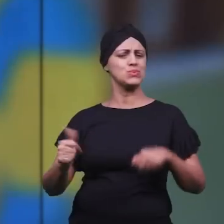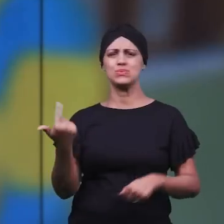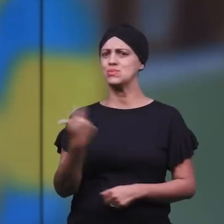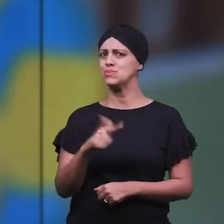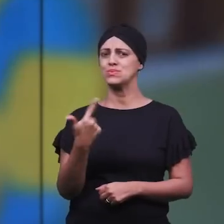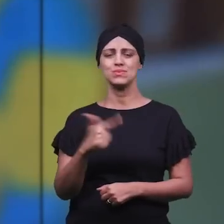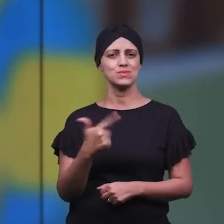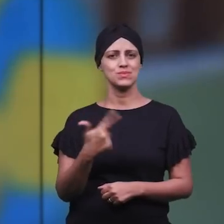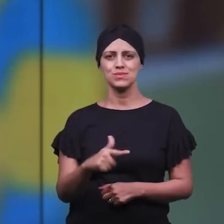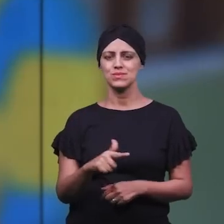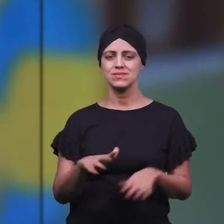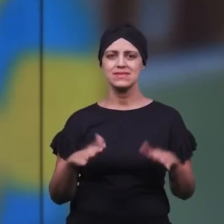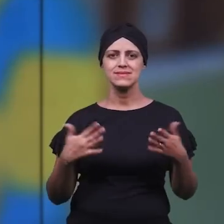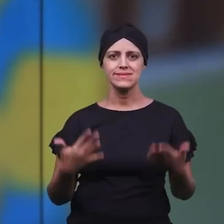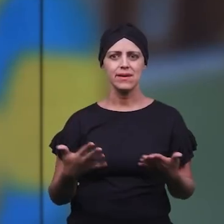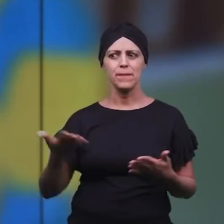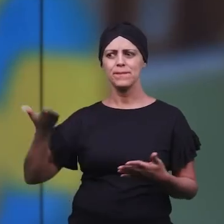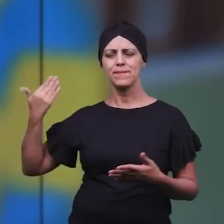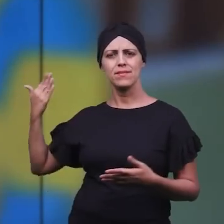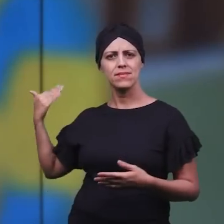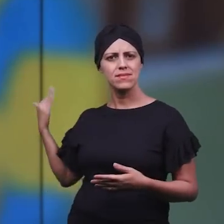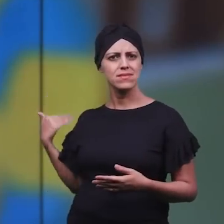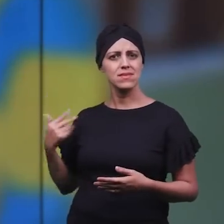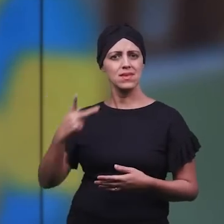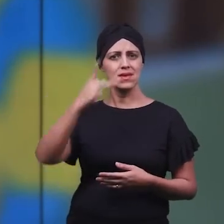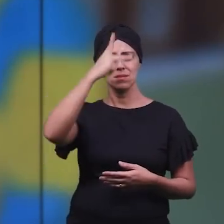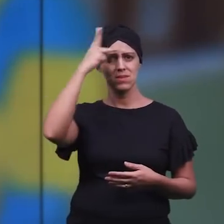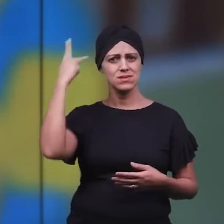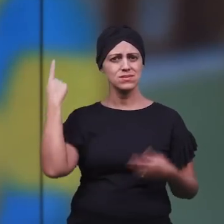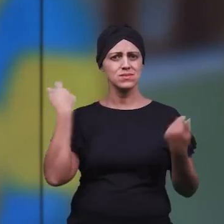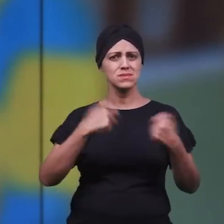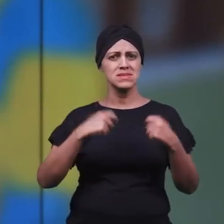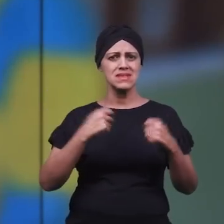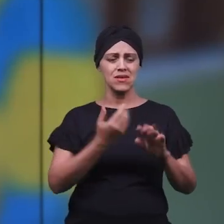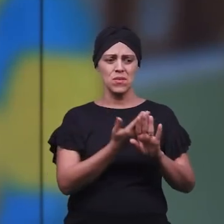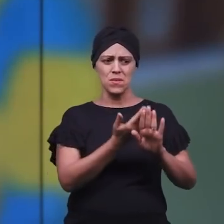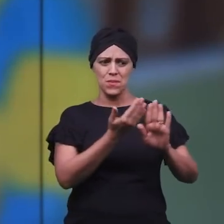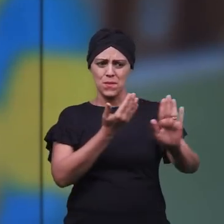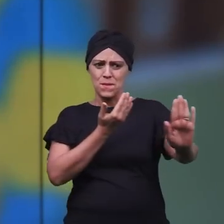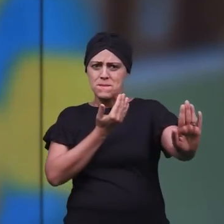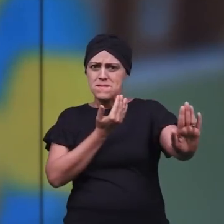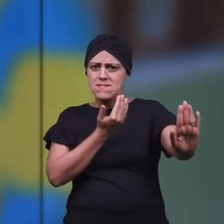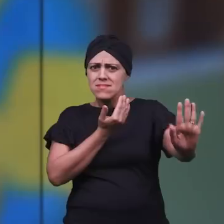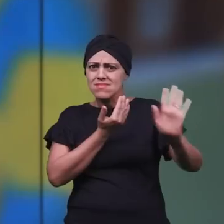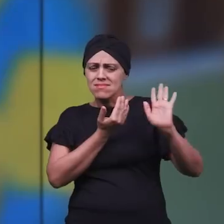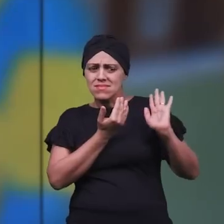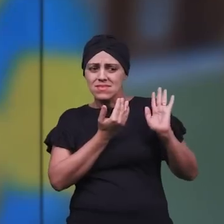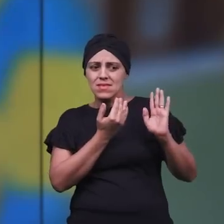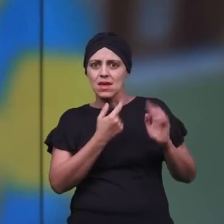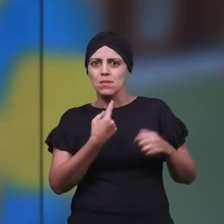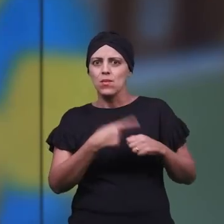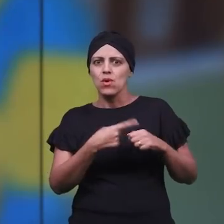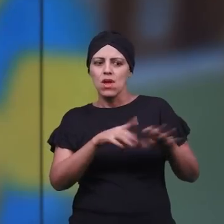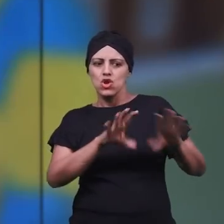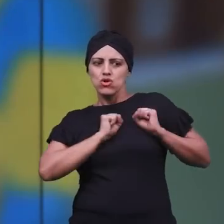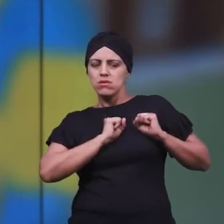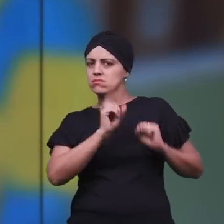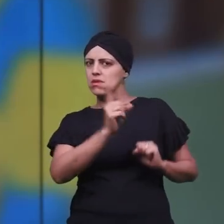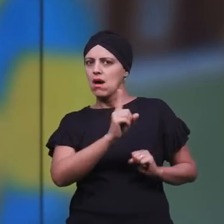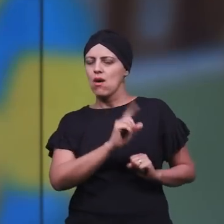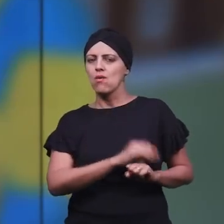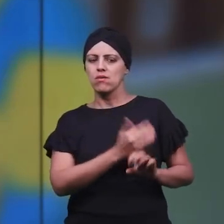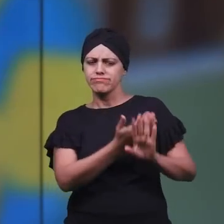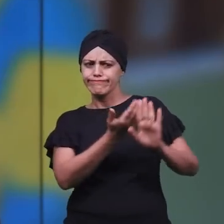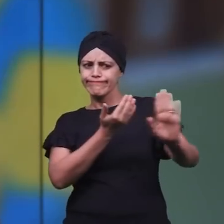tinha cura. Então, naquela época, a pessoa tinha que viver longe de seus familiares para não passar para